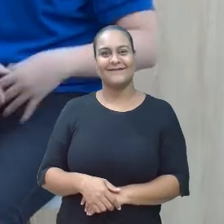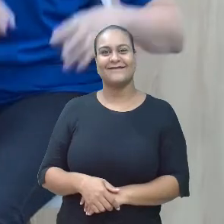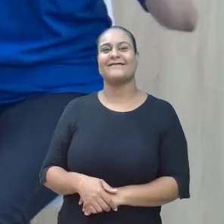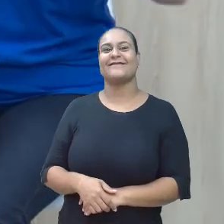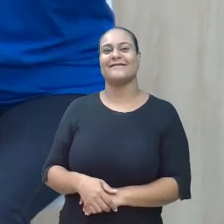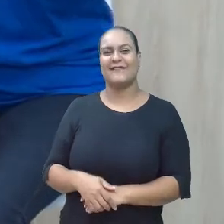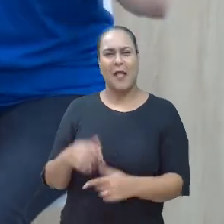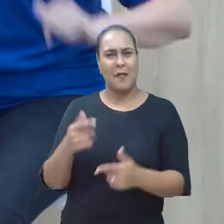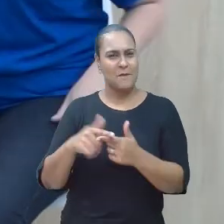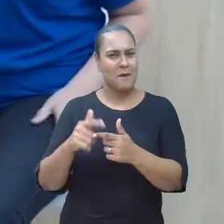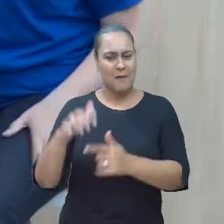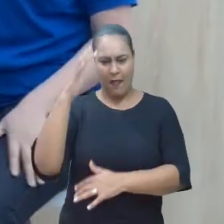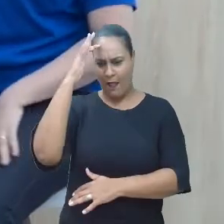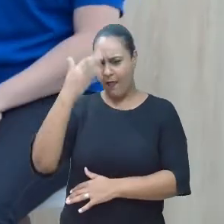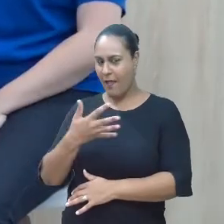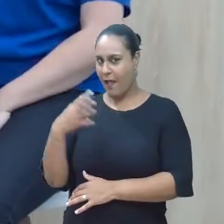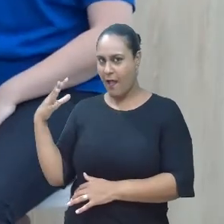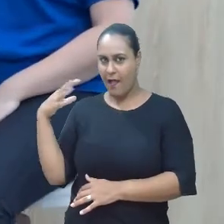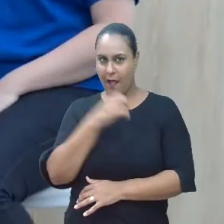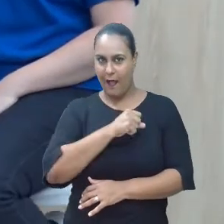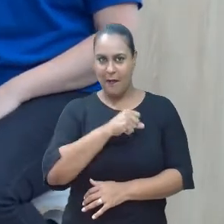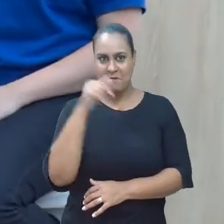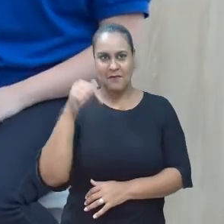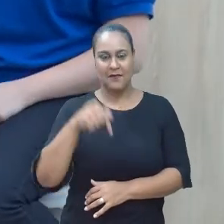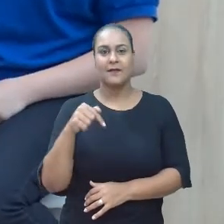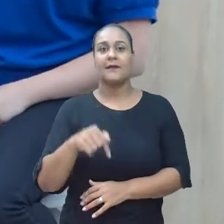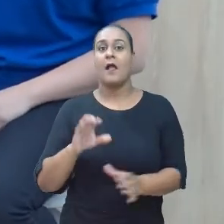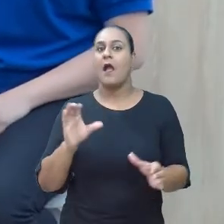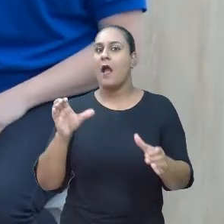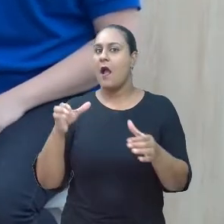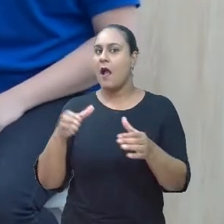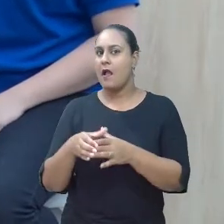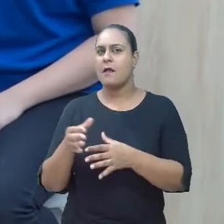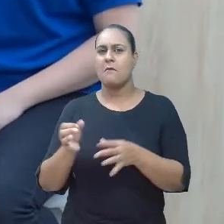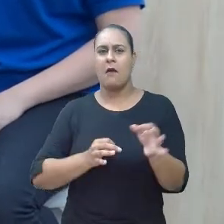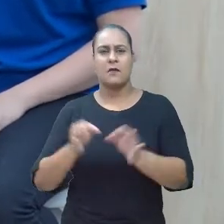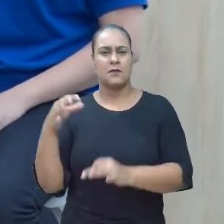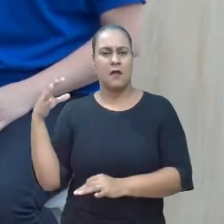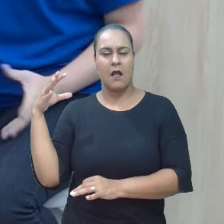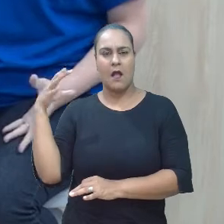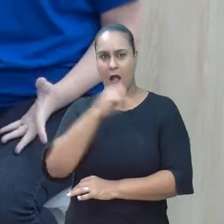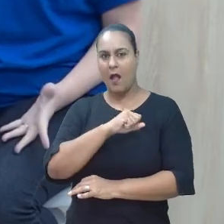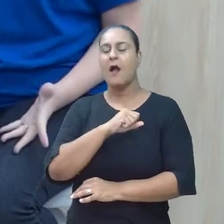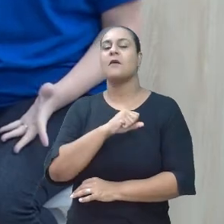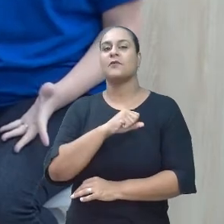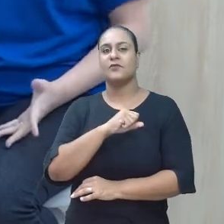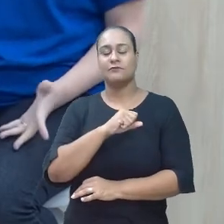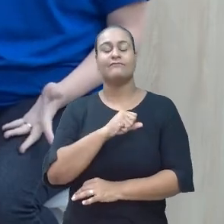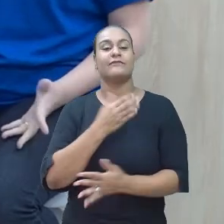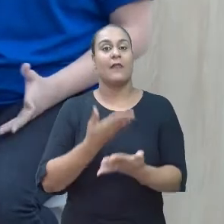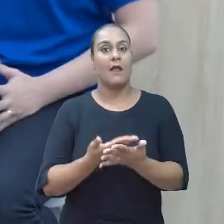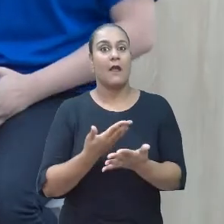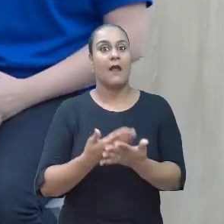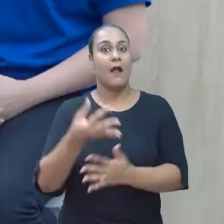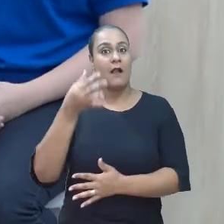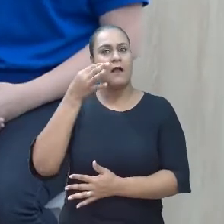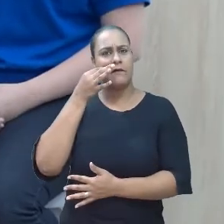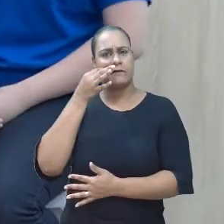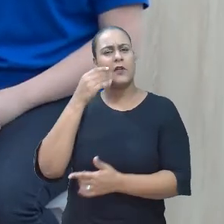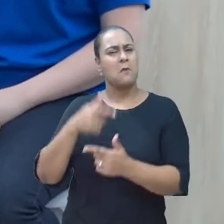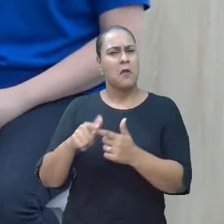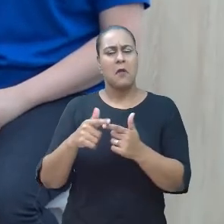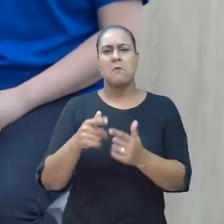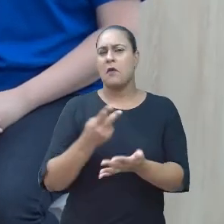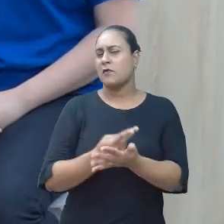são resolvidos assim, ó, rapidinho. A equipe super ajudando a gente, né, nessa dinâmica de aula ao vivo. Essas coisas podem acontecer, não é